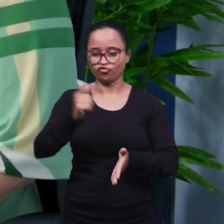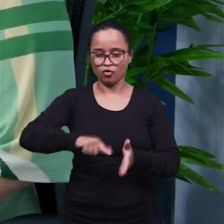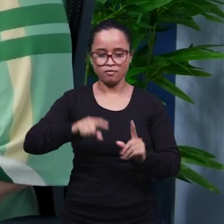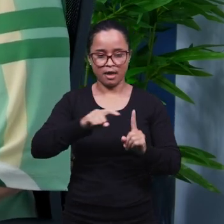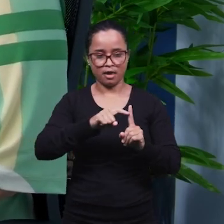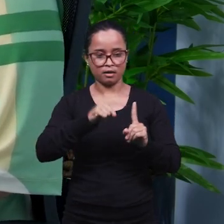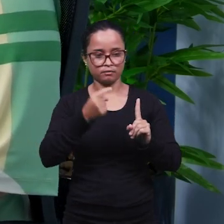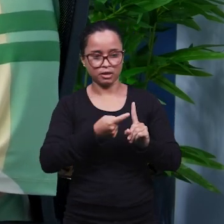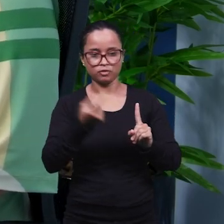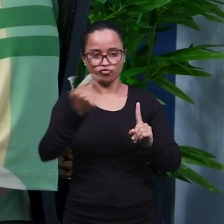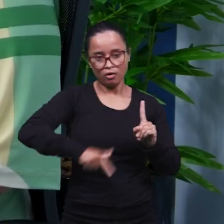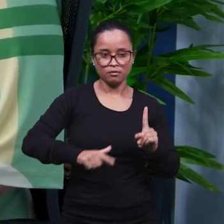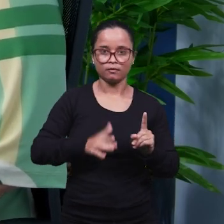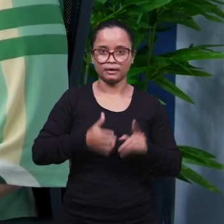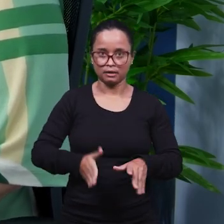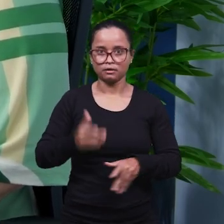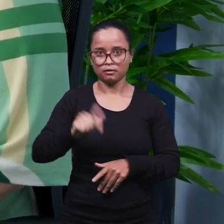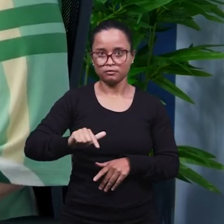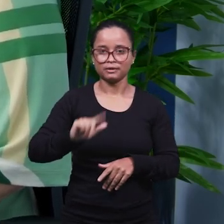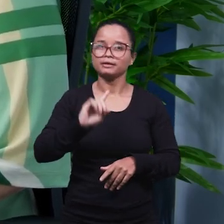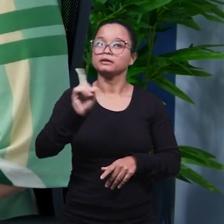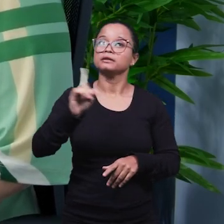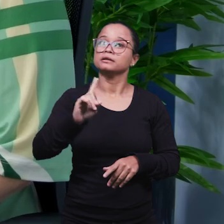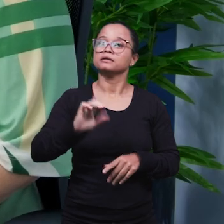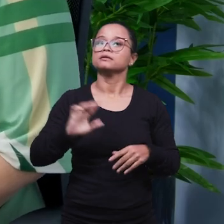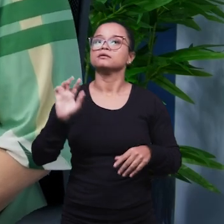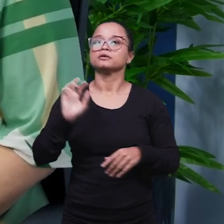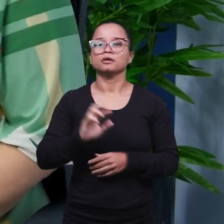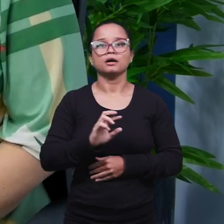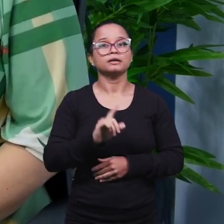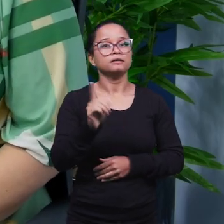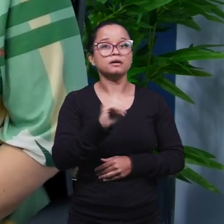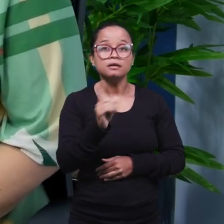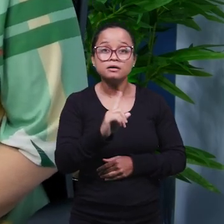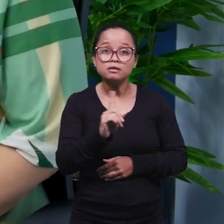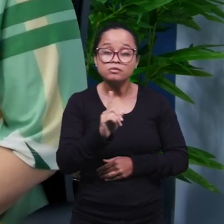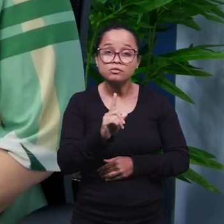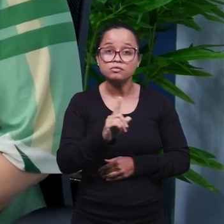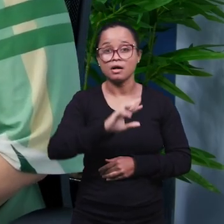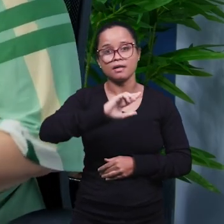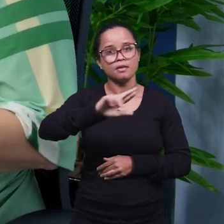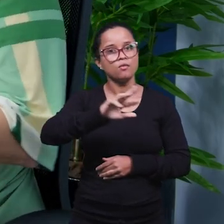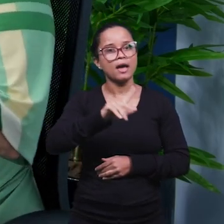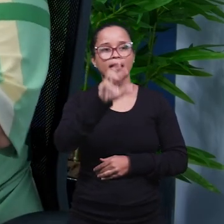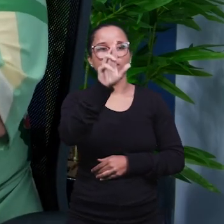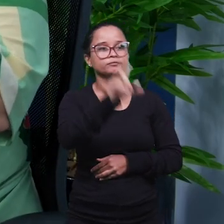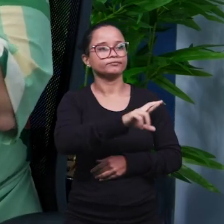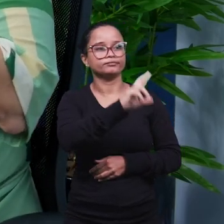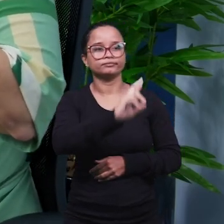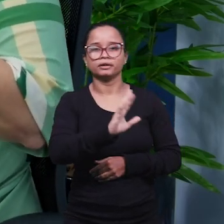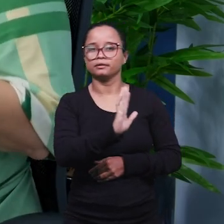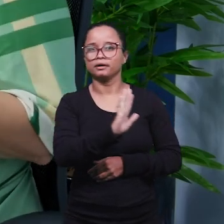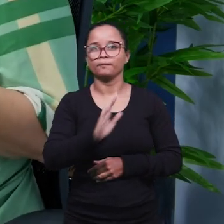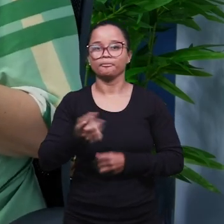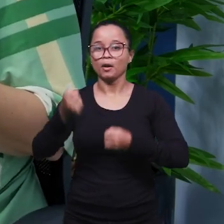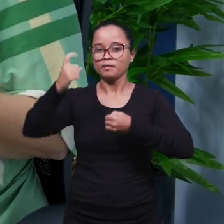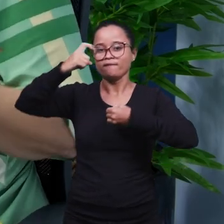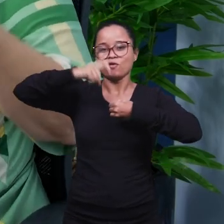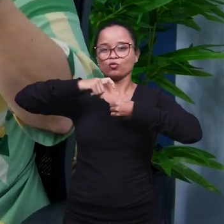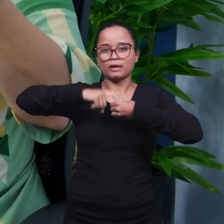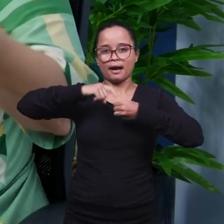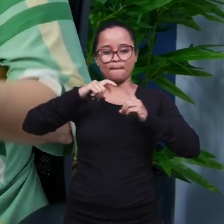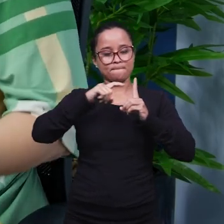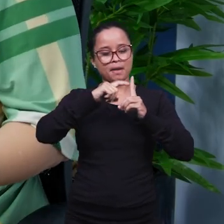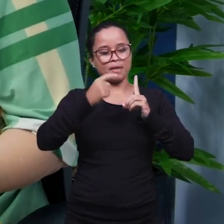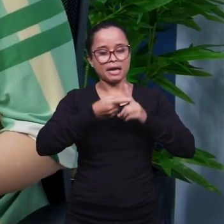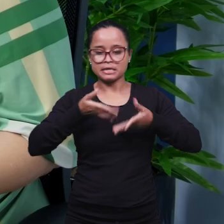é isso, Nicodemos. Olha, então o X eu estou cancelando. Não é isso, não é voltar para o ventre